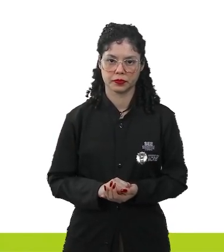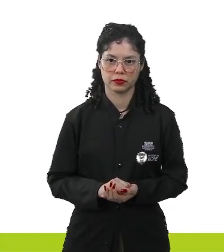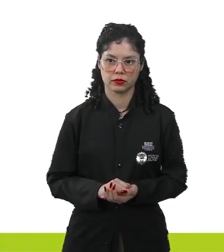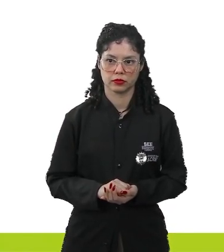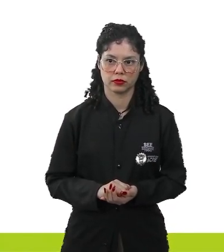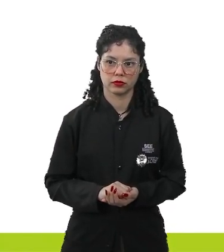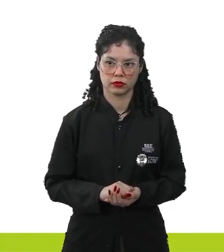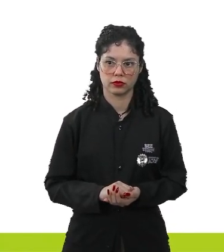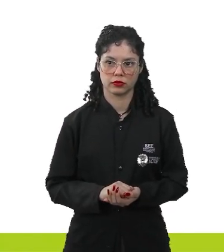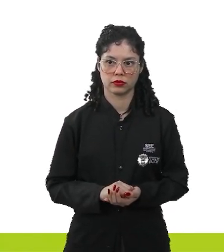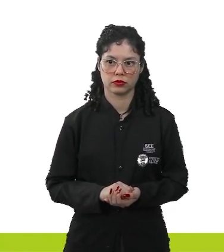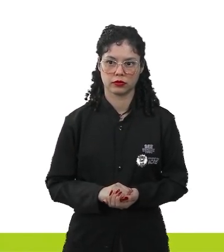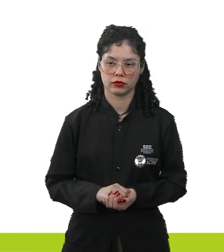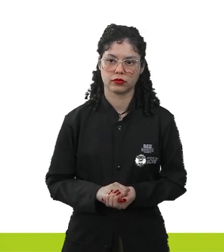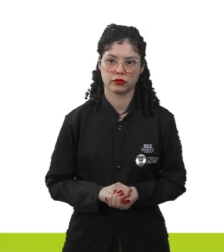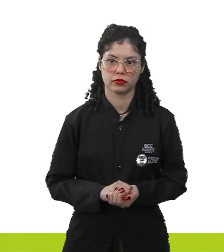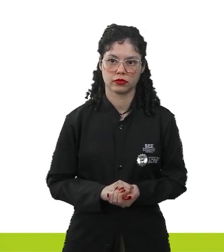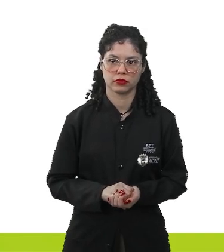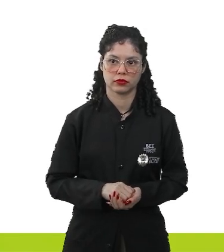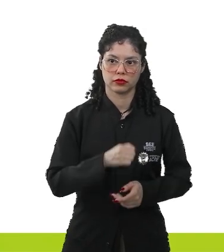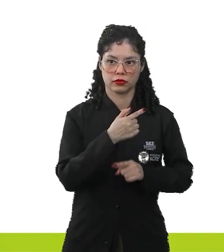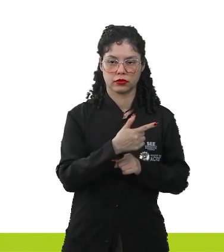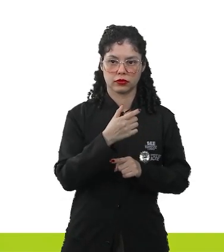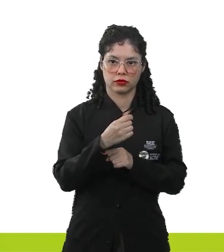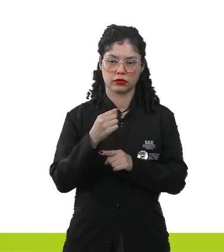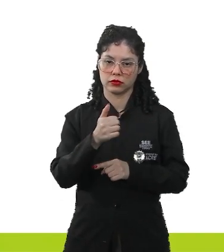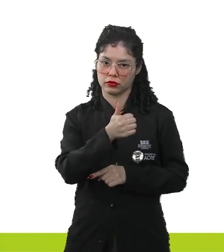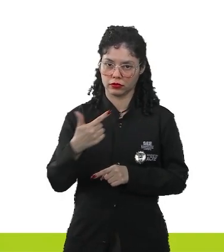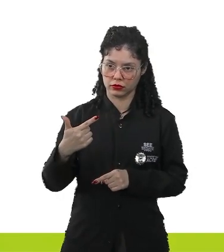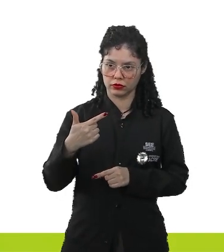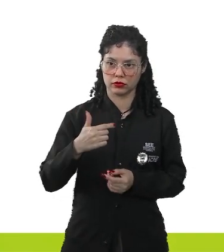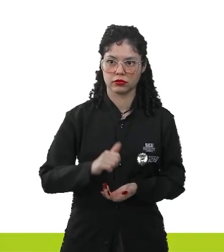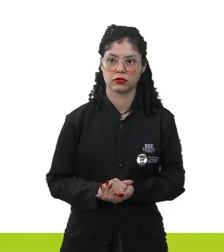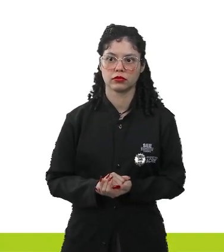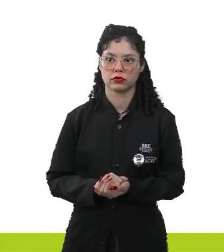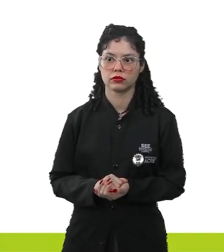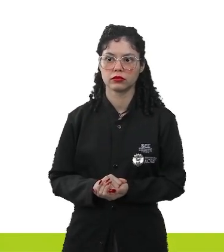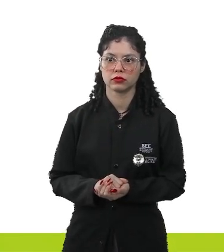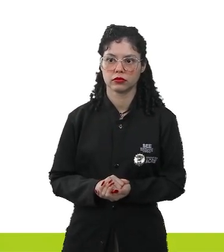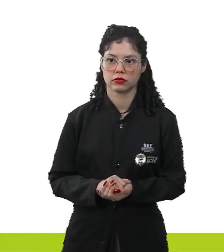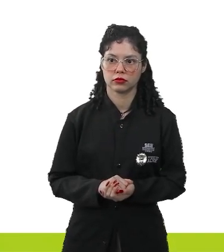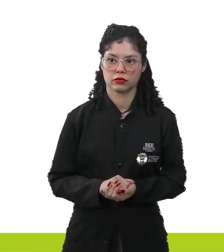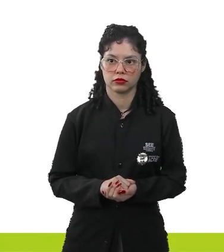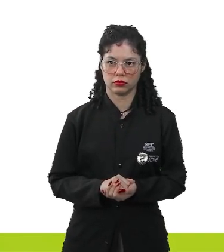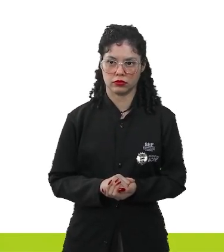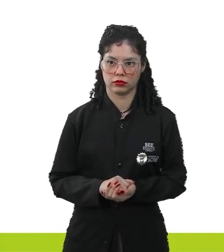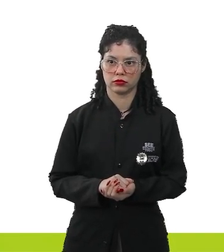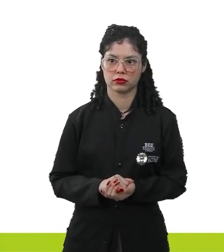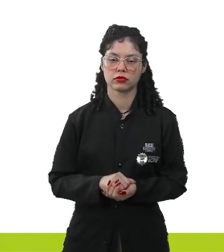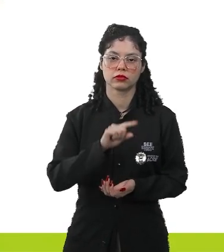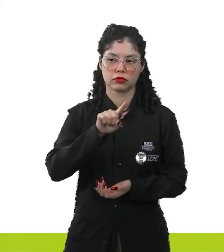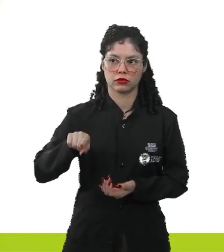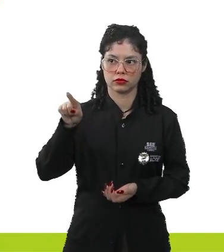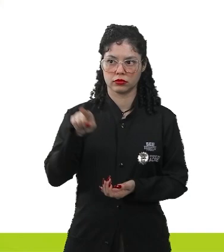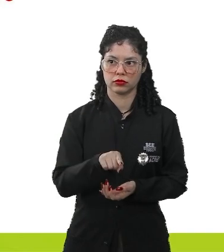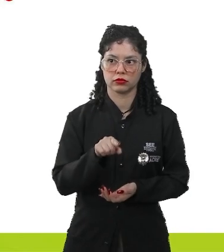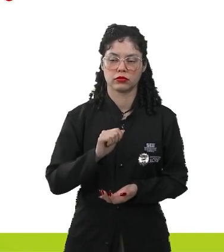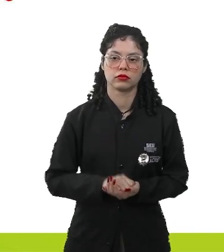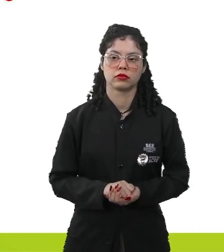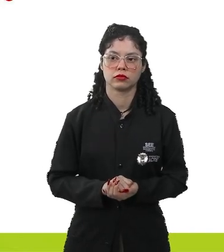De 232 para 220 são 12. Então, 12 equivale a